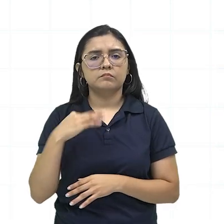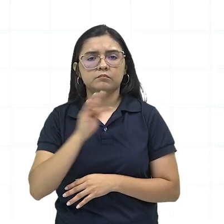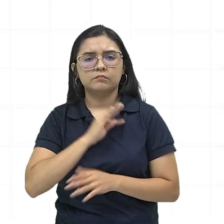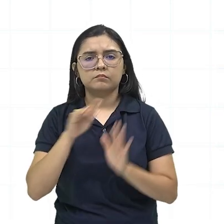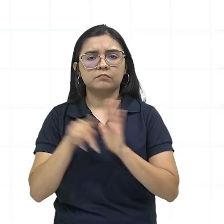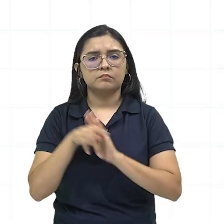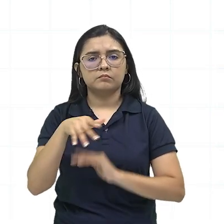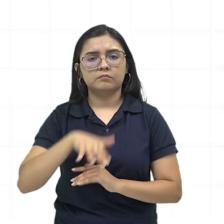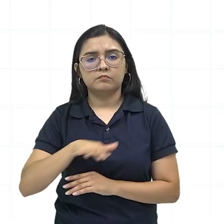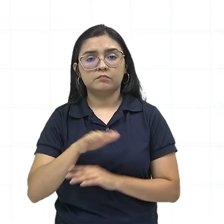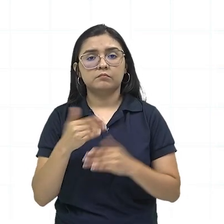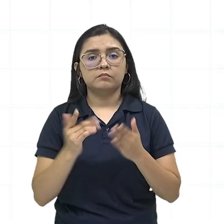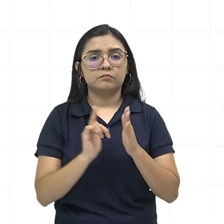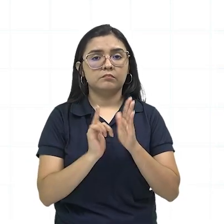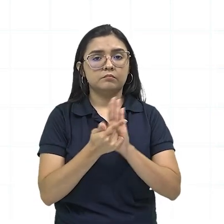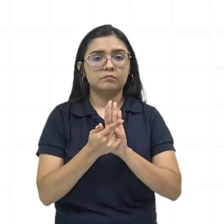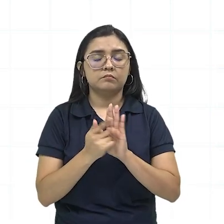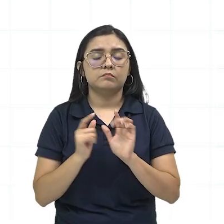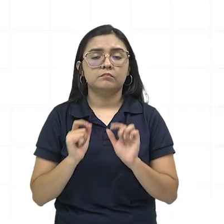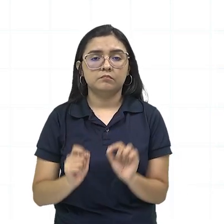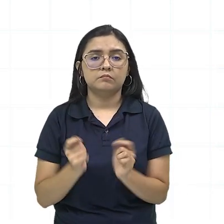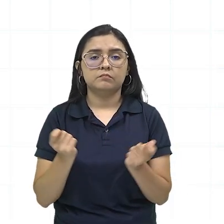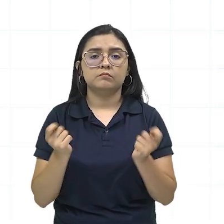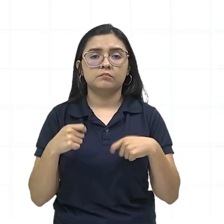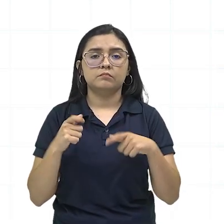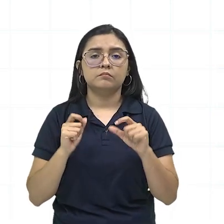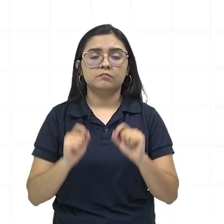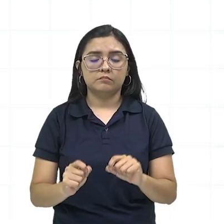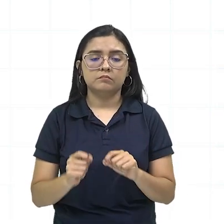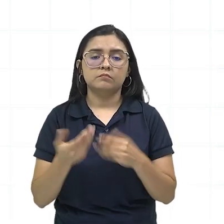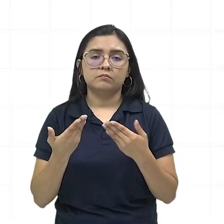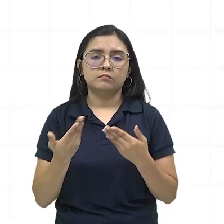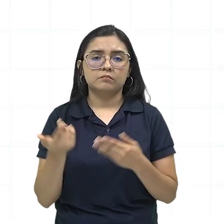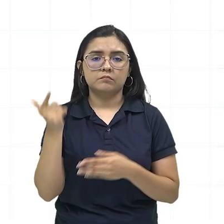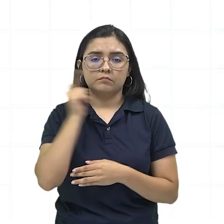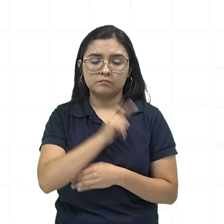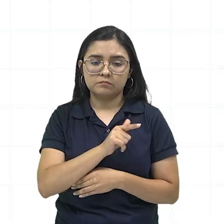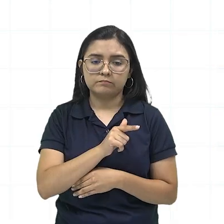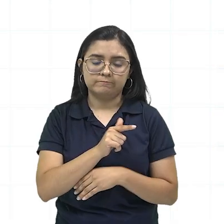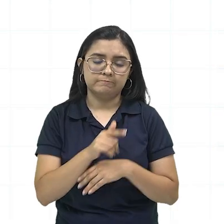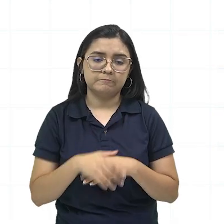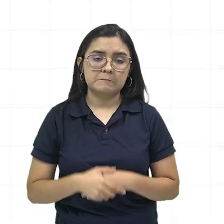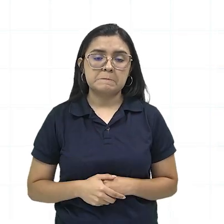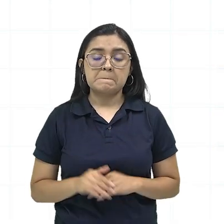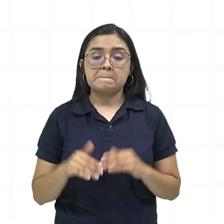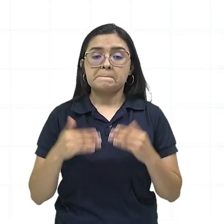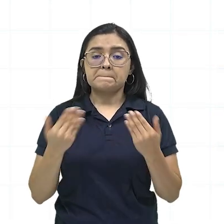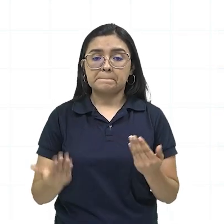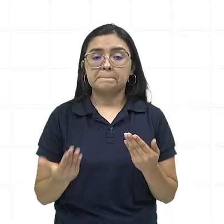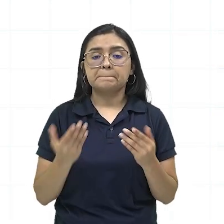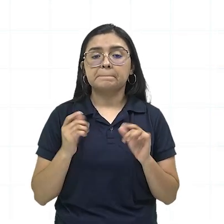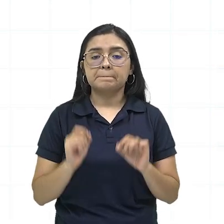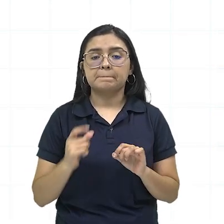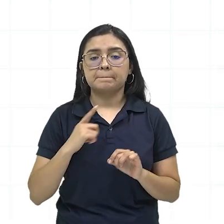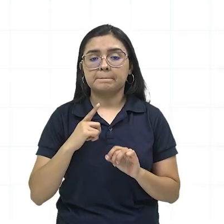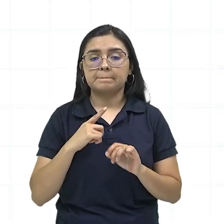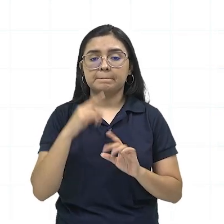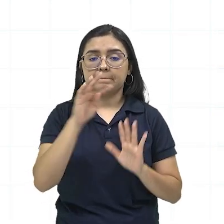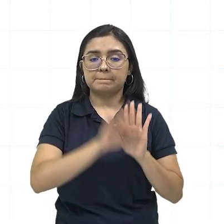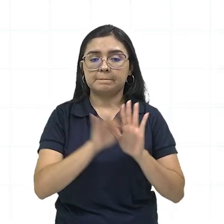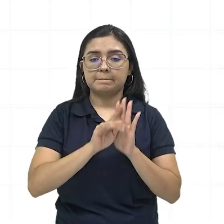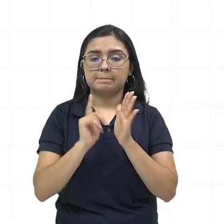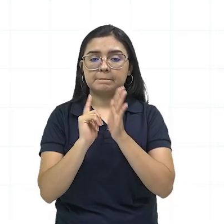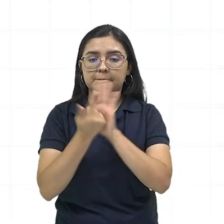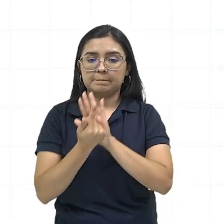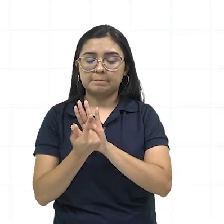Então, esses gêneros, eles vão tornar acessível. Então, pois bem, esses textos pertencem a um gênero muito importante, que é o